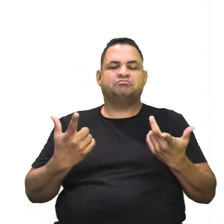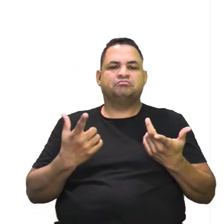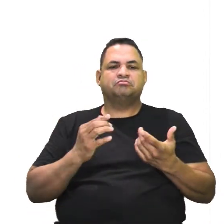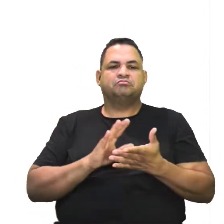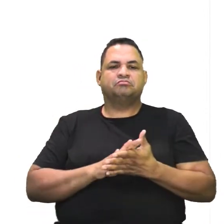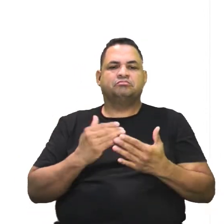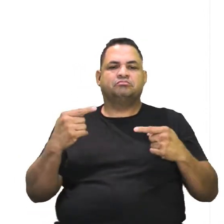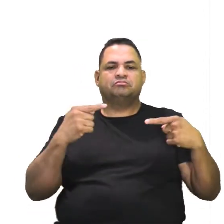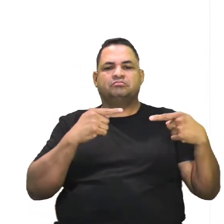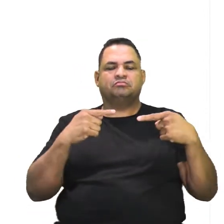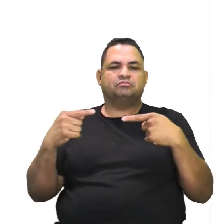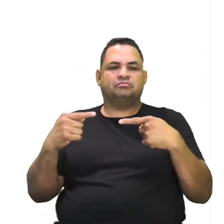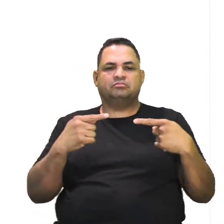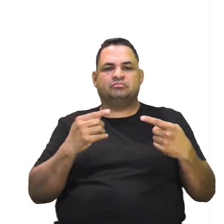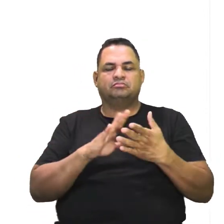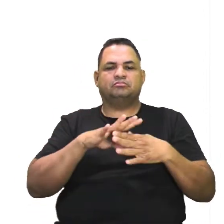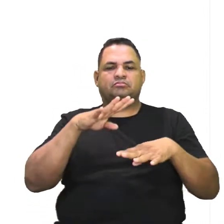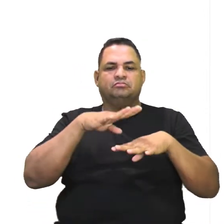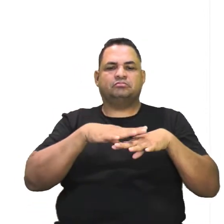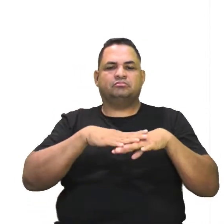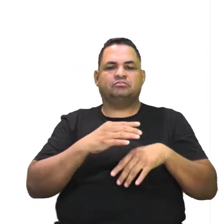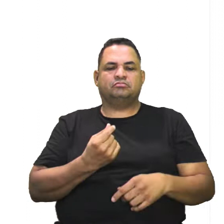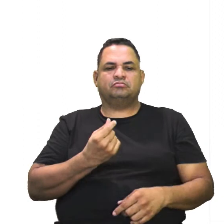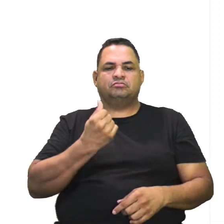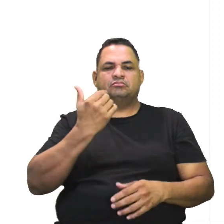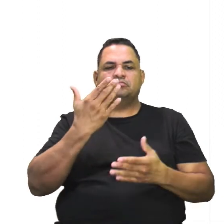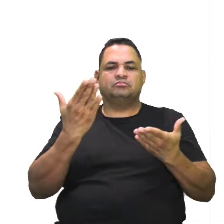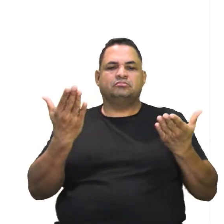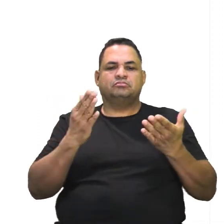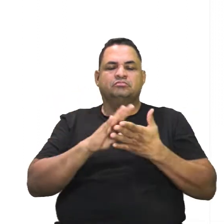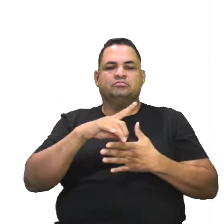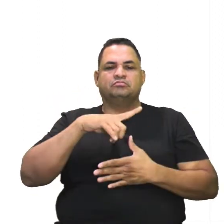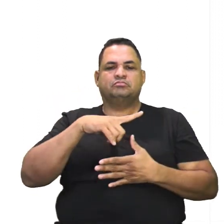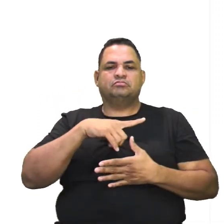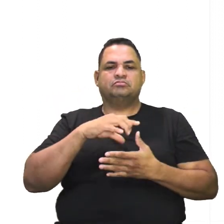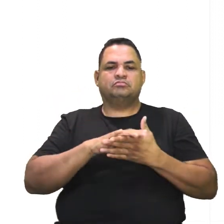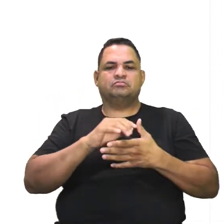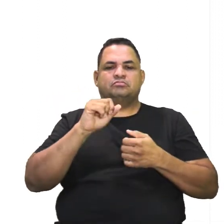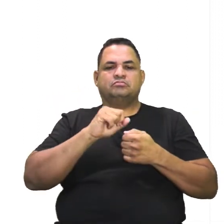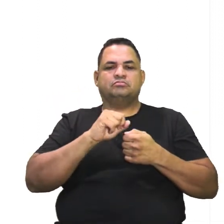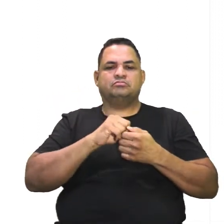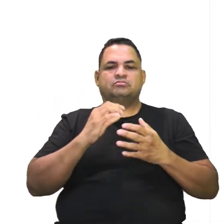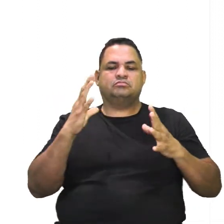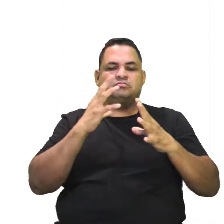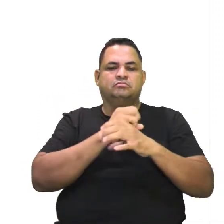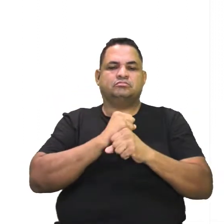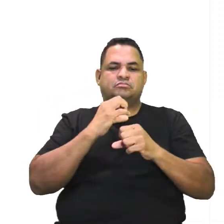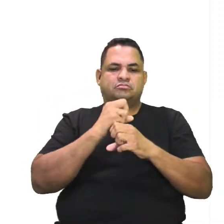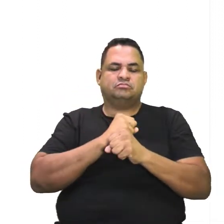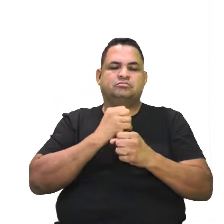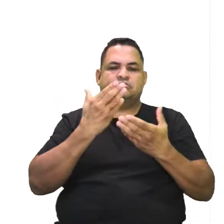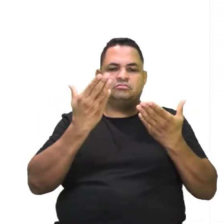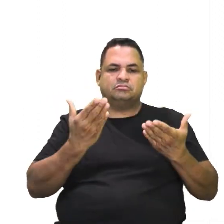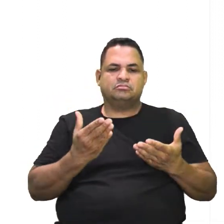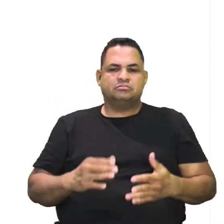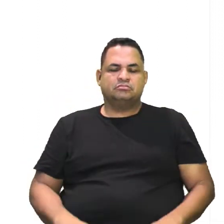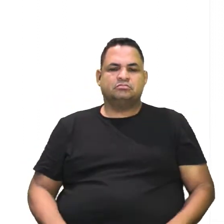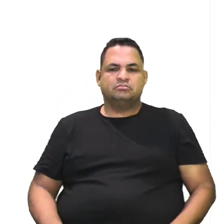situações relacionadas à matemática financeira, temos que realizar operações